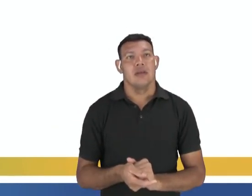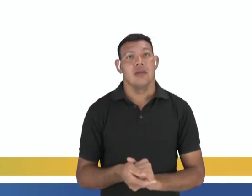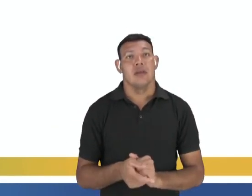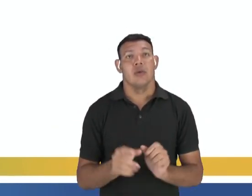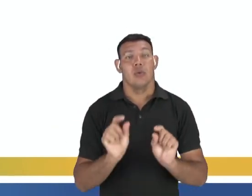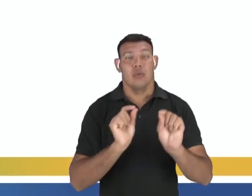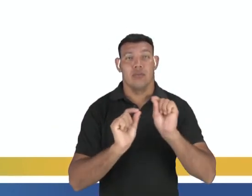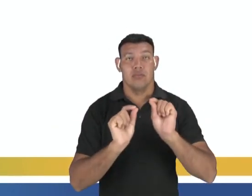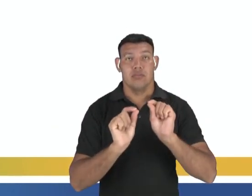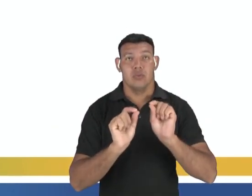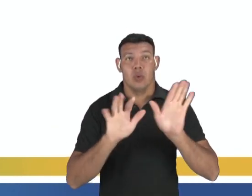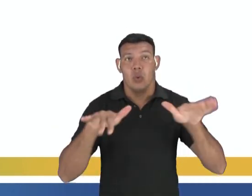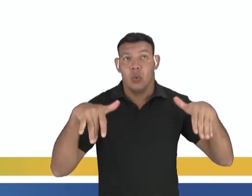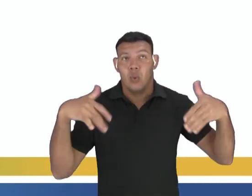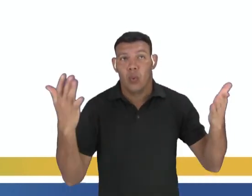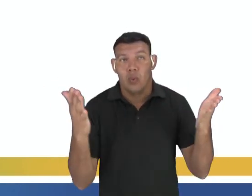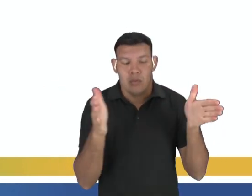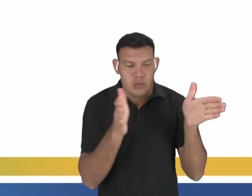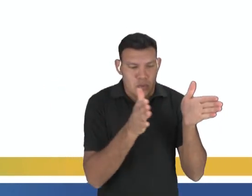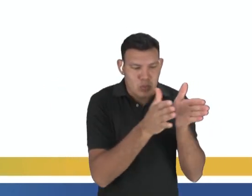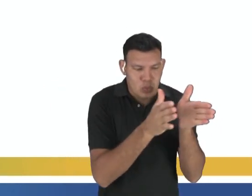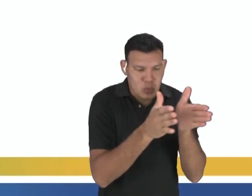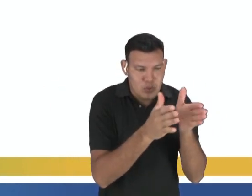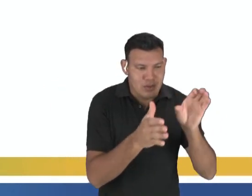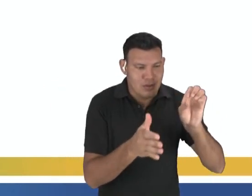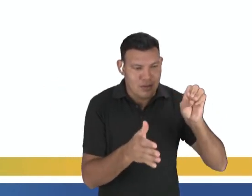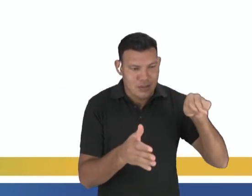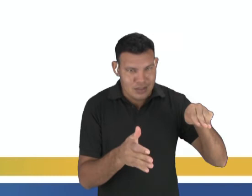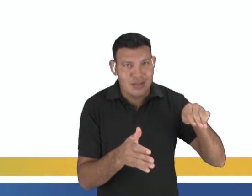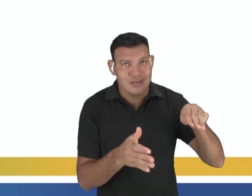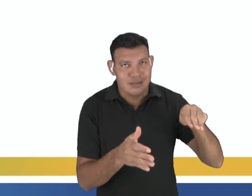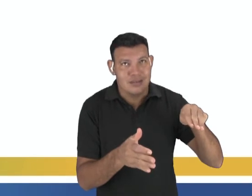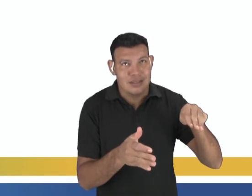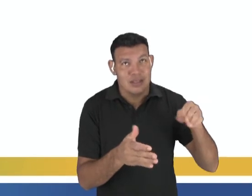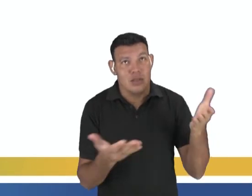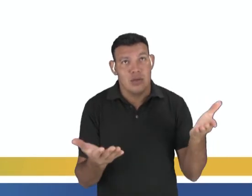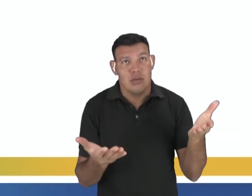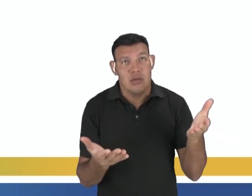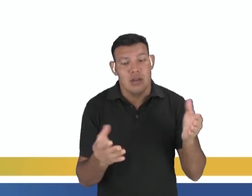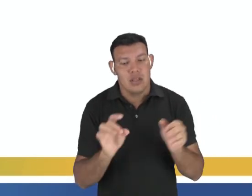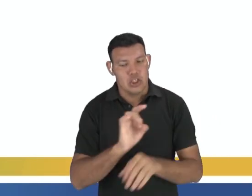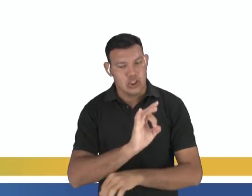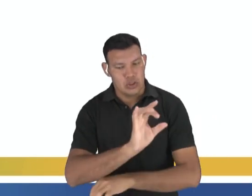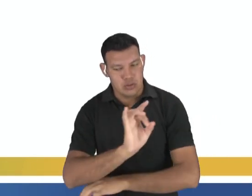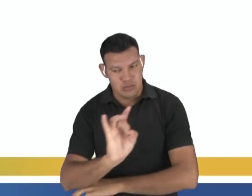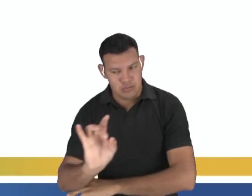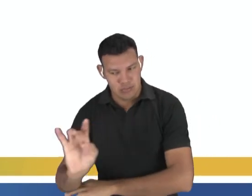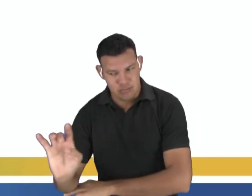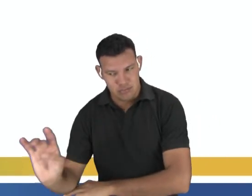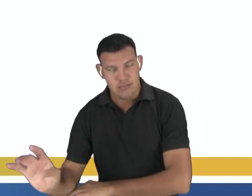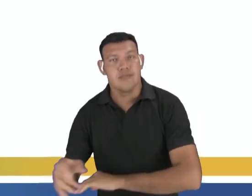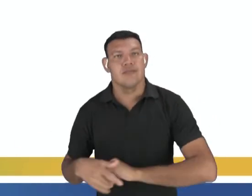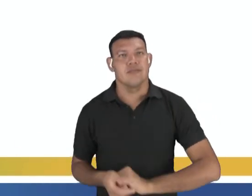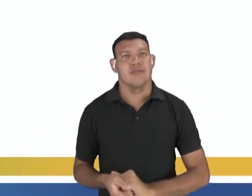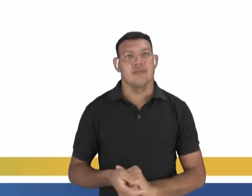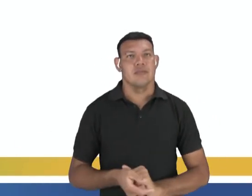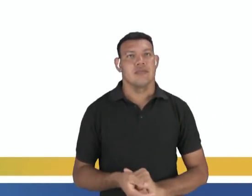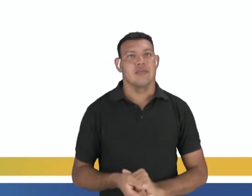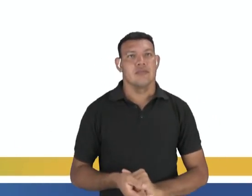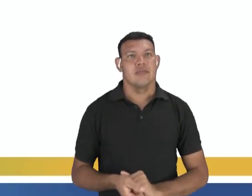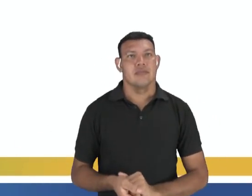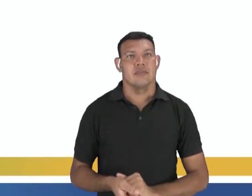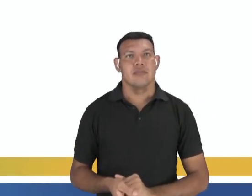tome bastante cuidado com água enunciado dá uma medida e pedir outra você não pode trabalhar com os valores que são Dados